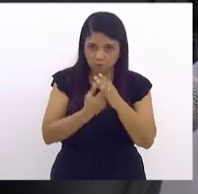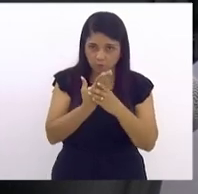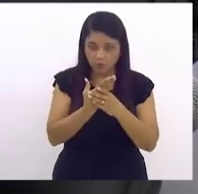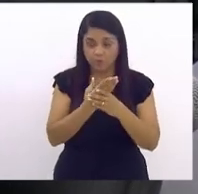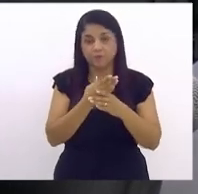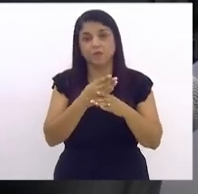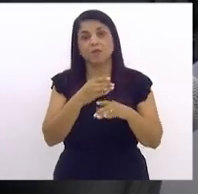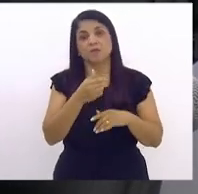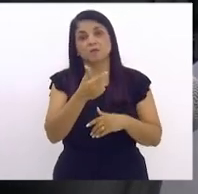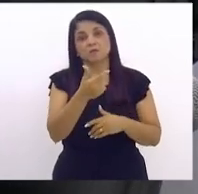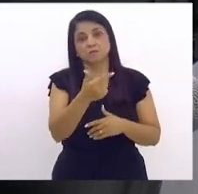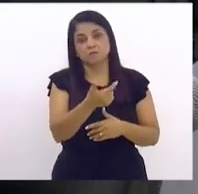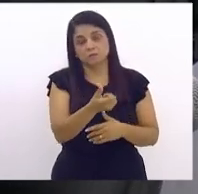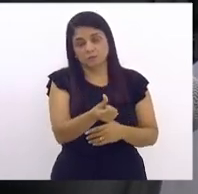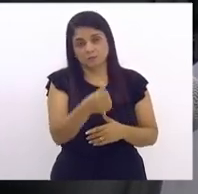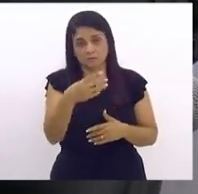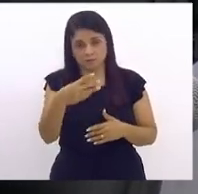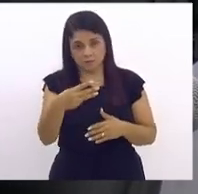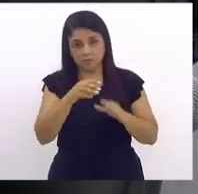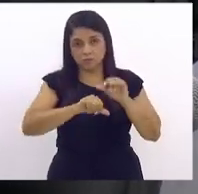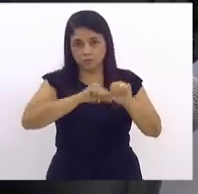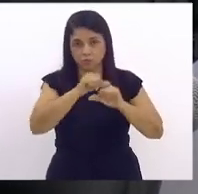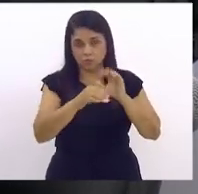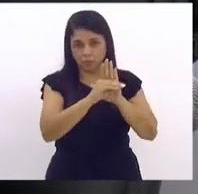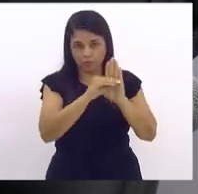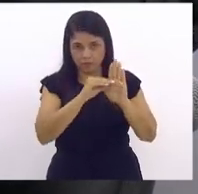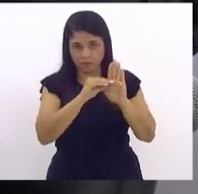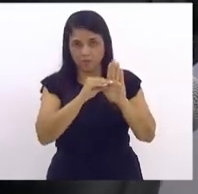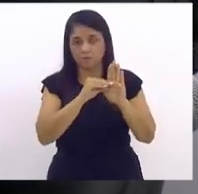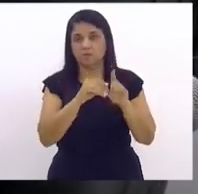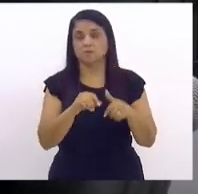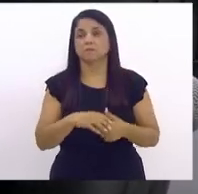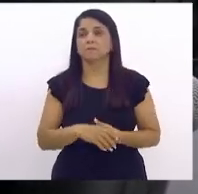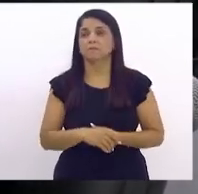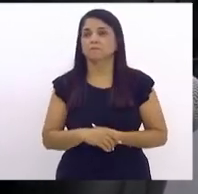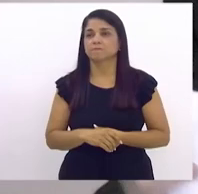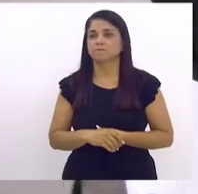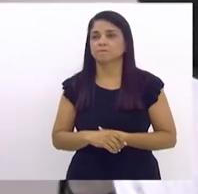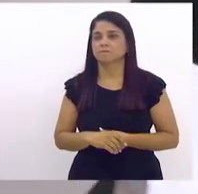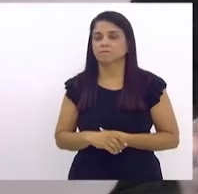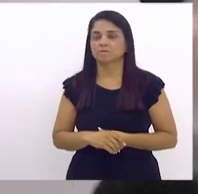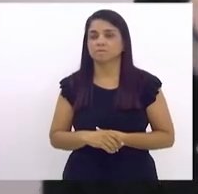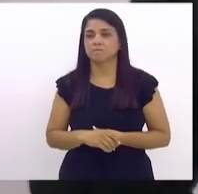parecer. Tá? 61 e 64 retirados. E o 56 mudou. Deixa eu fazer agora.